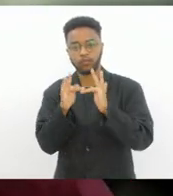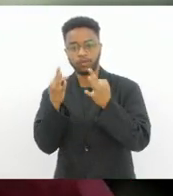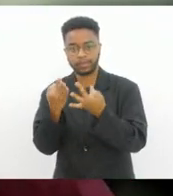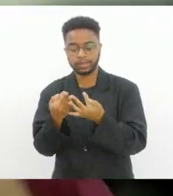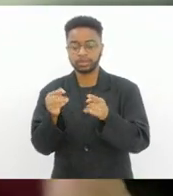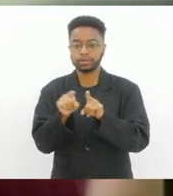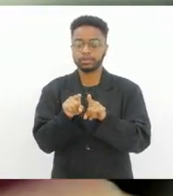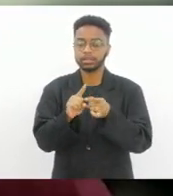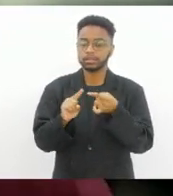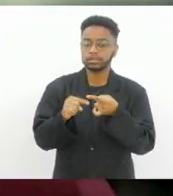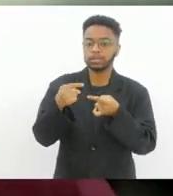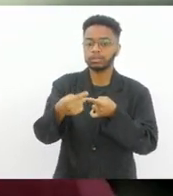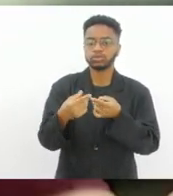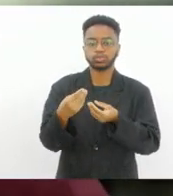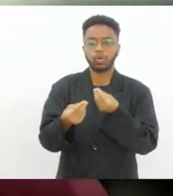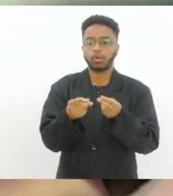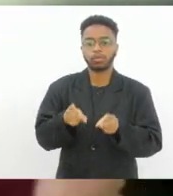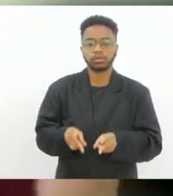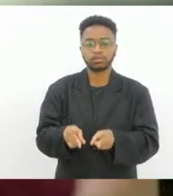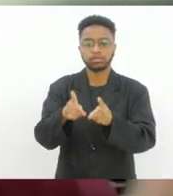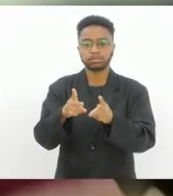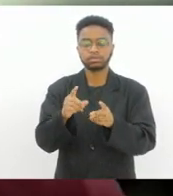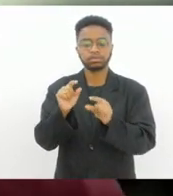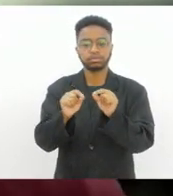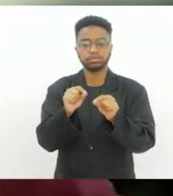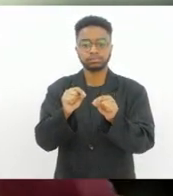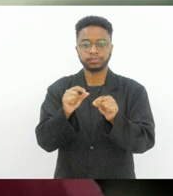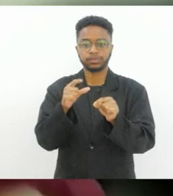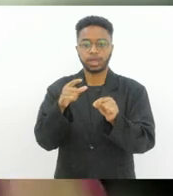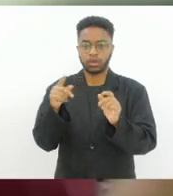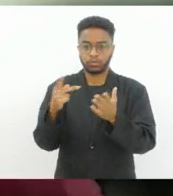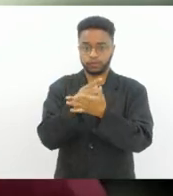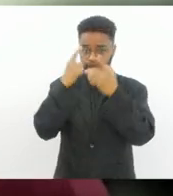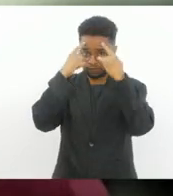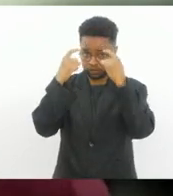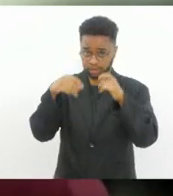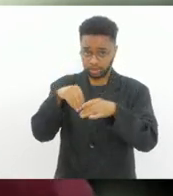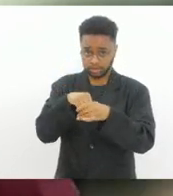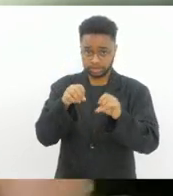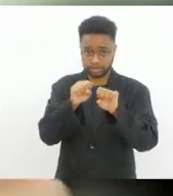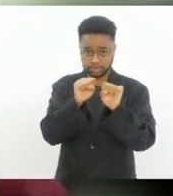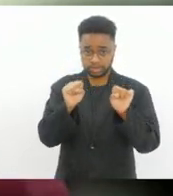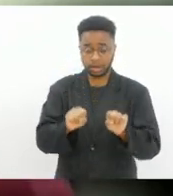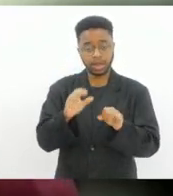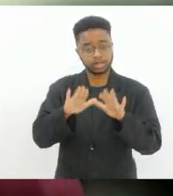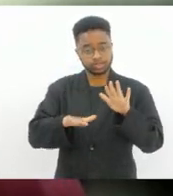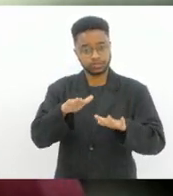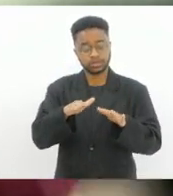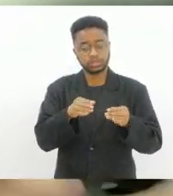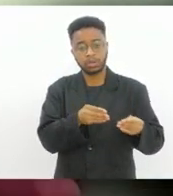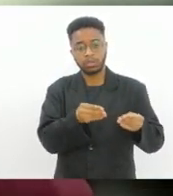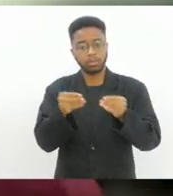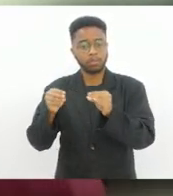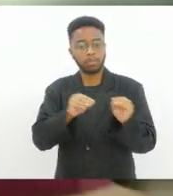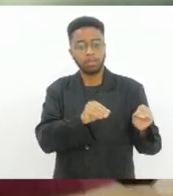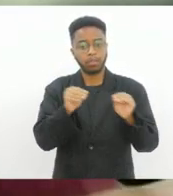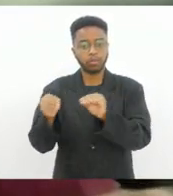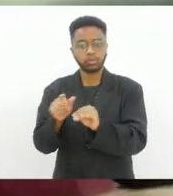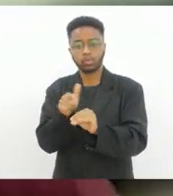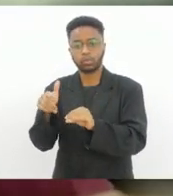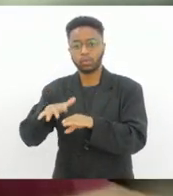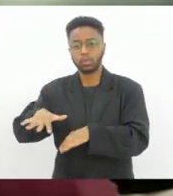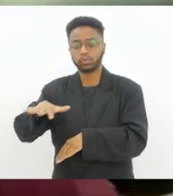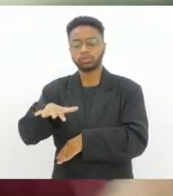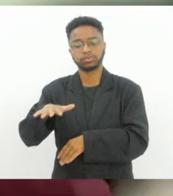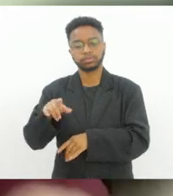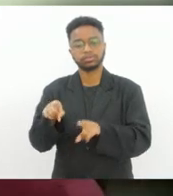para seguir com esse caso de violência dentro do sistema, muitas vezes elas são levadas para outros serviços e precisam